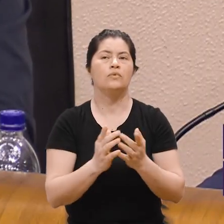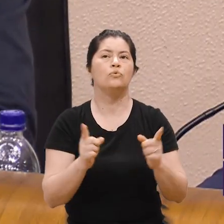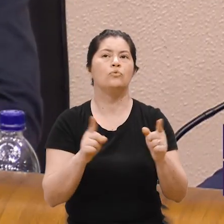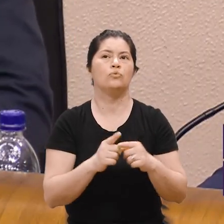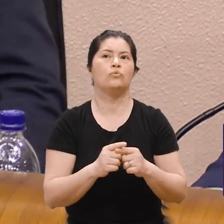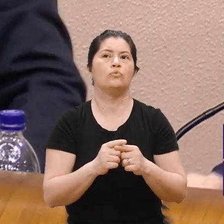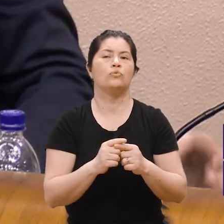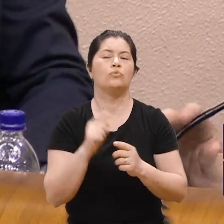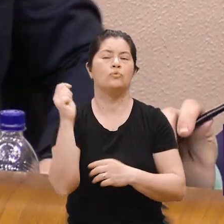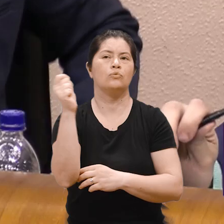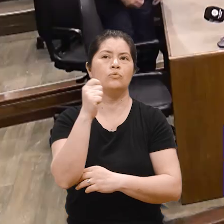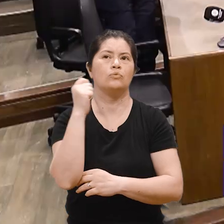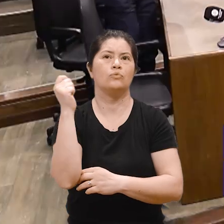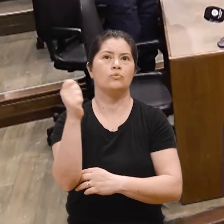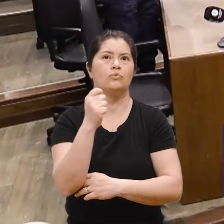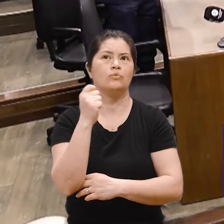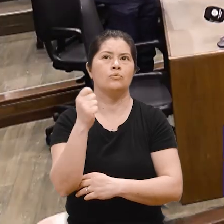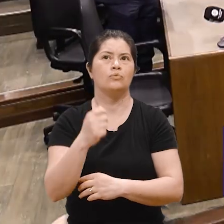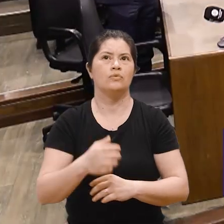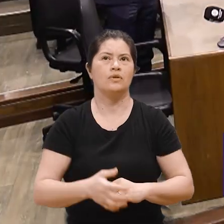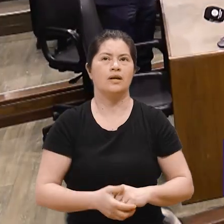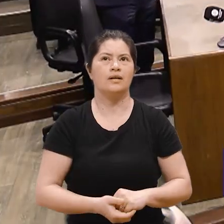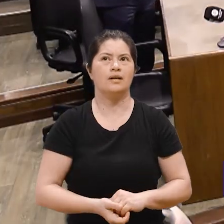hino rio-grandense.